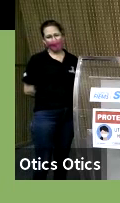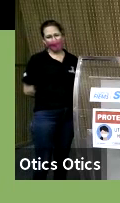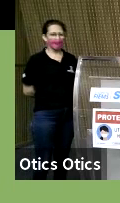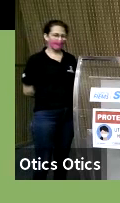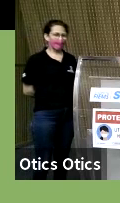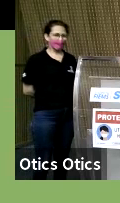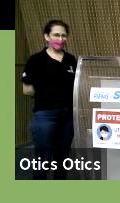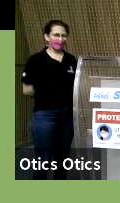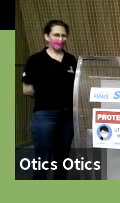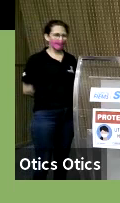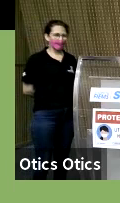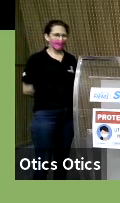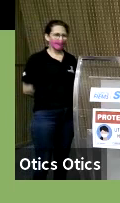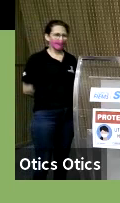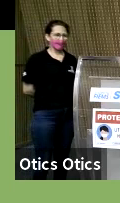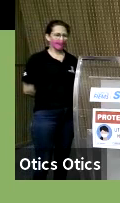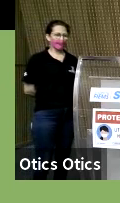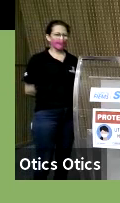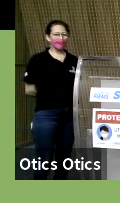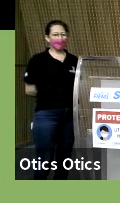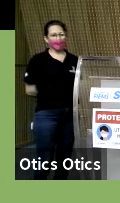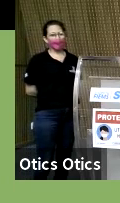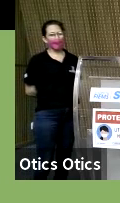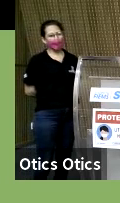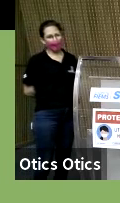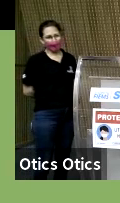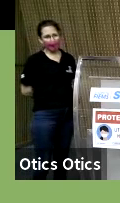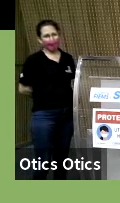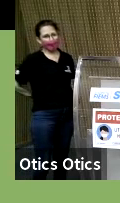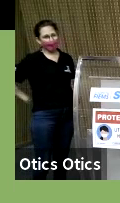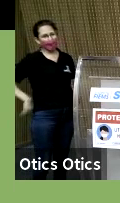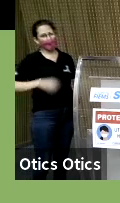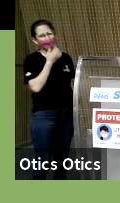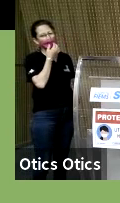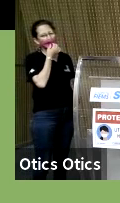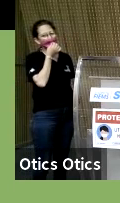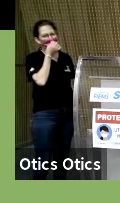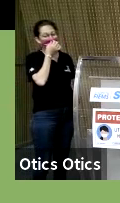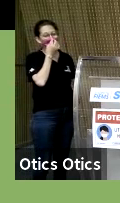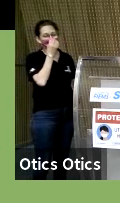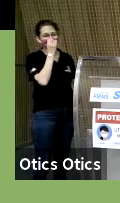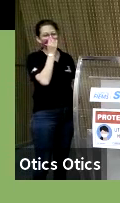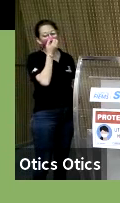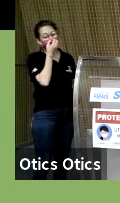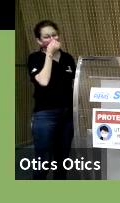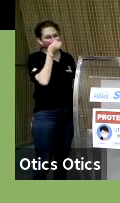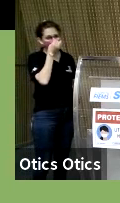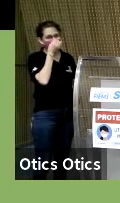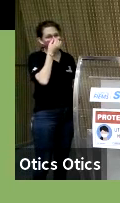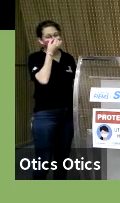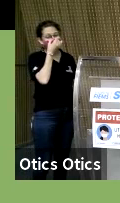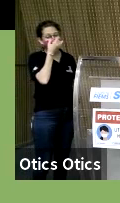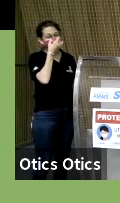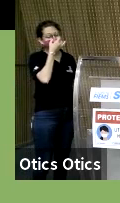é amar o que você faz. Isso eu acho que o pessoal do Tarumã, né, é o